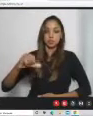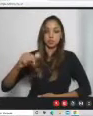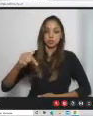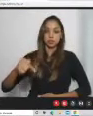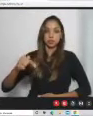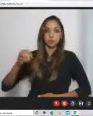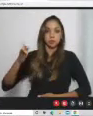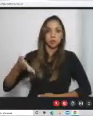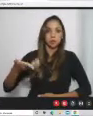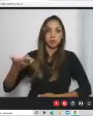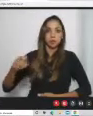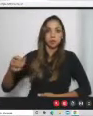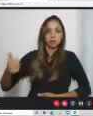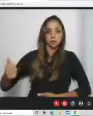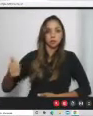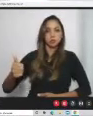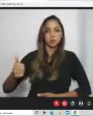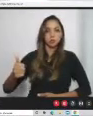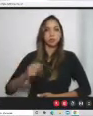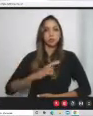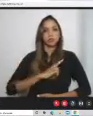797/2021. Vereador